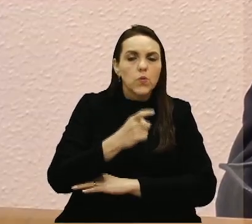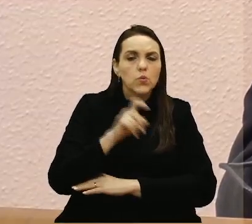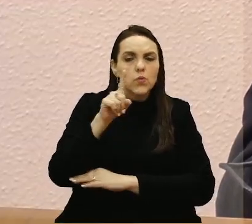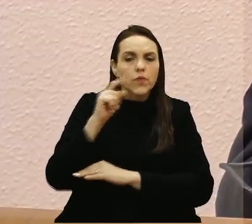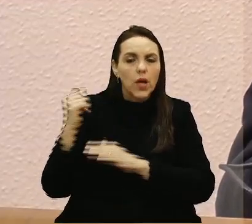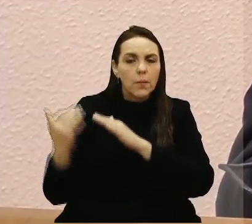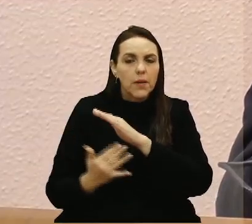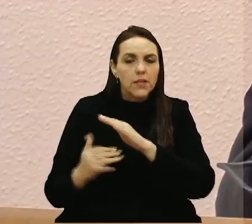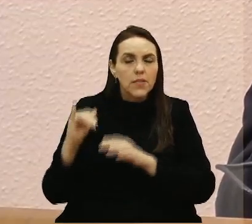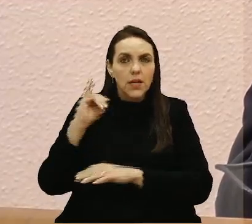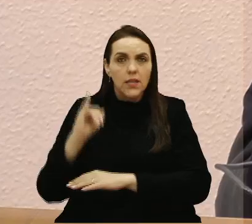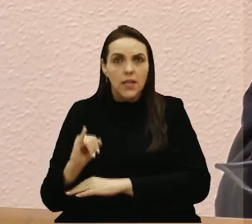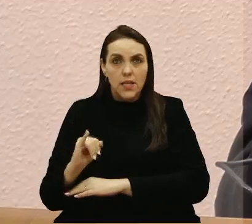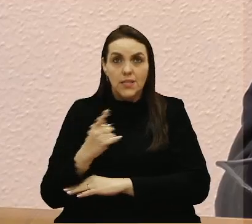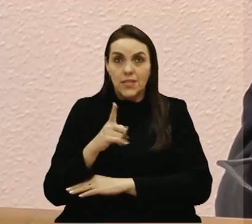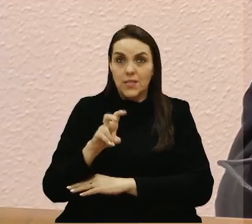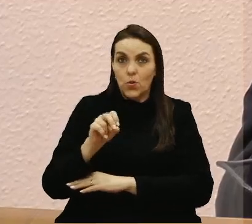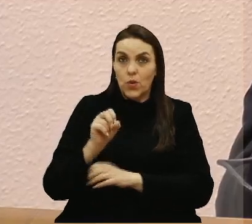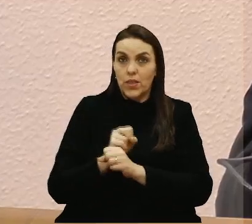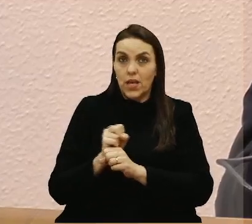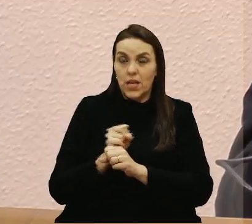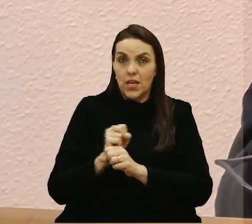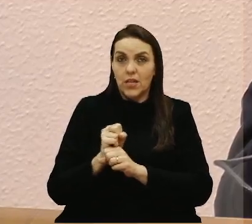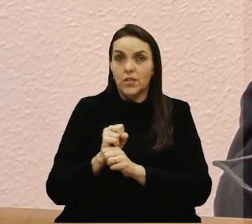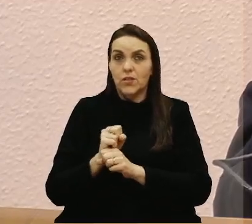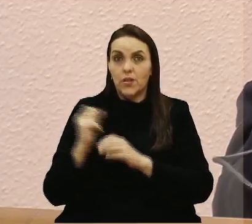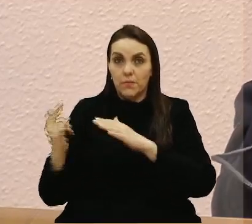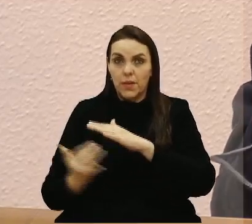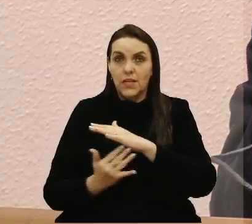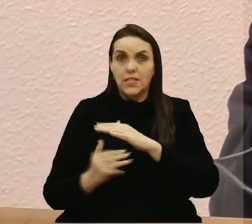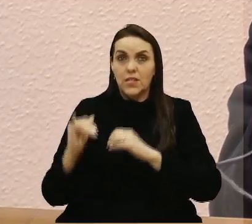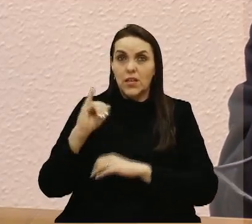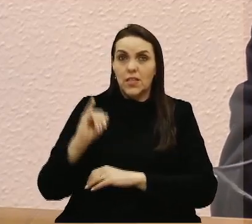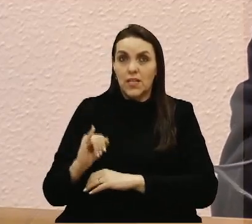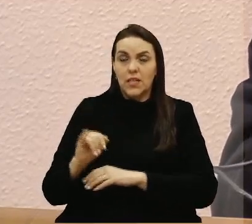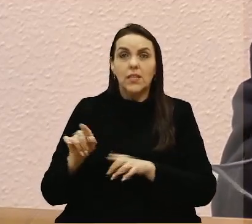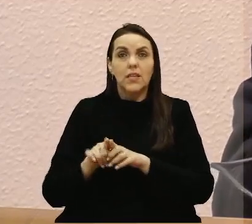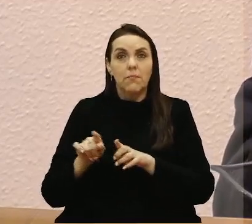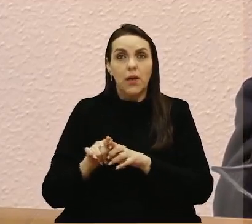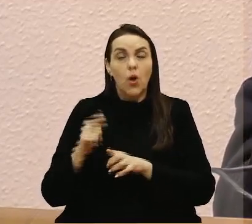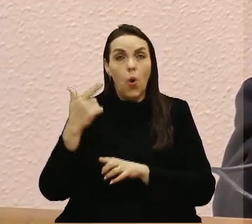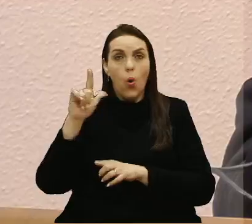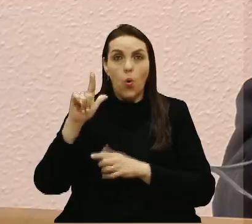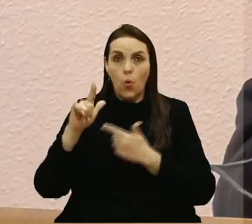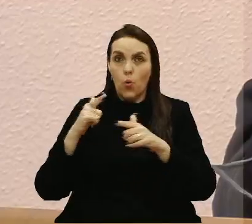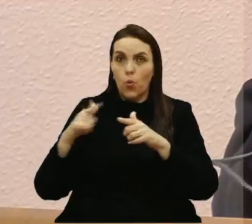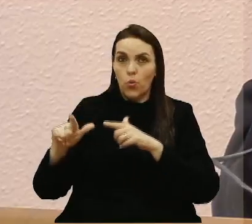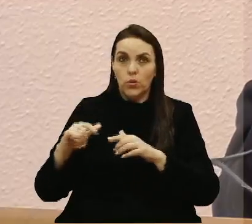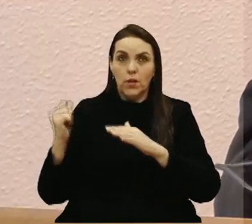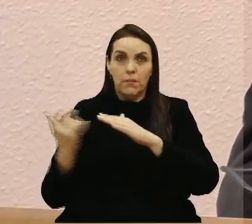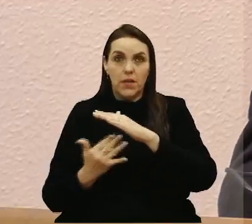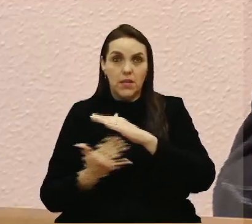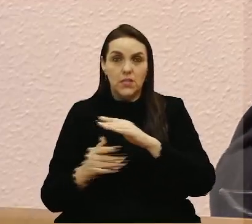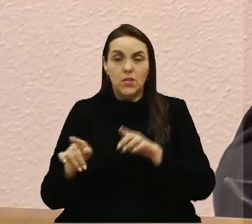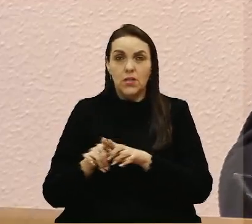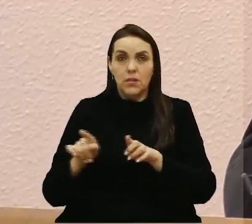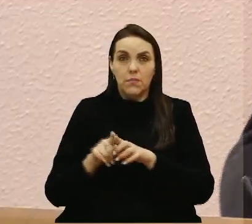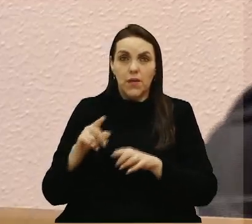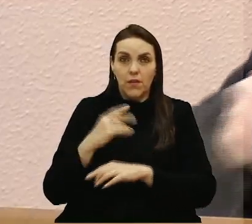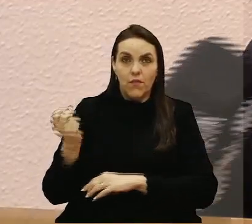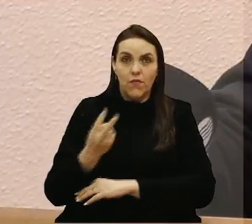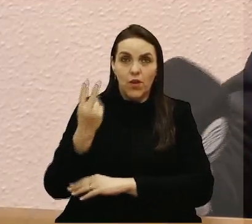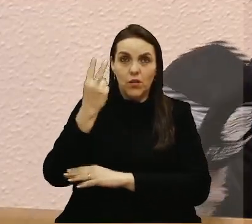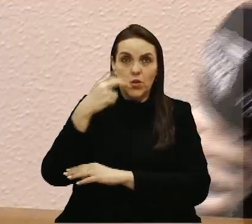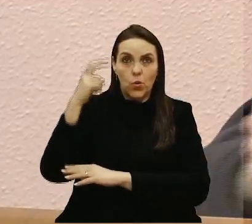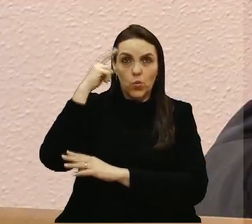imigração italiana. 150 anos da imigração italiana. Precisamos tratar também das outras imigrações e valorizar as outras culturas da nossa